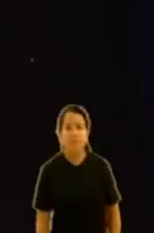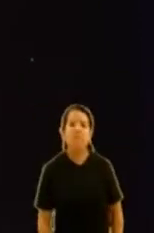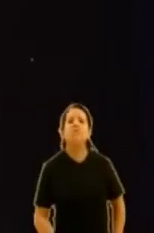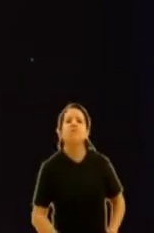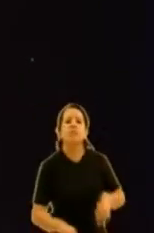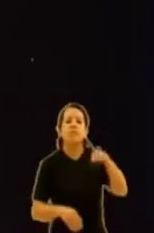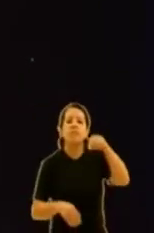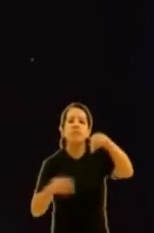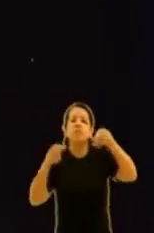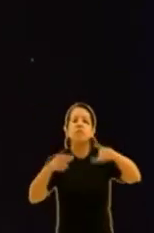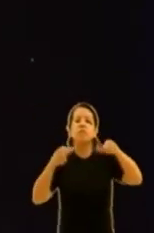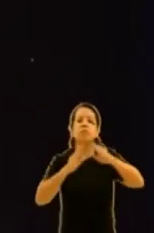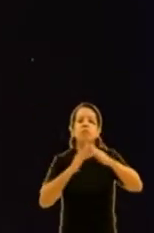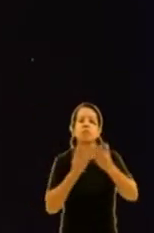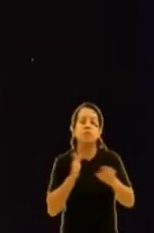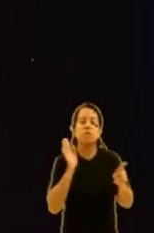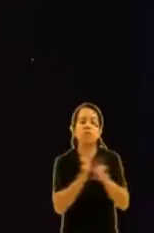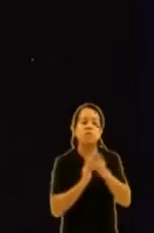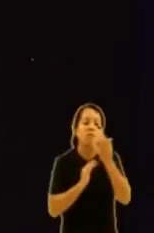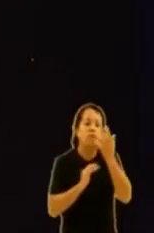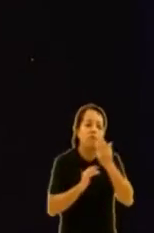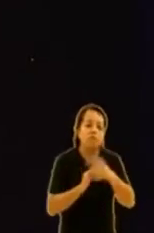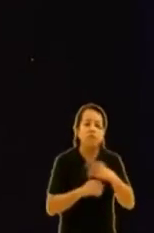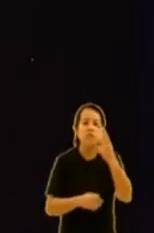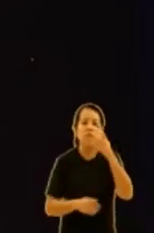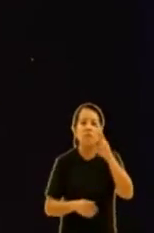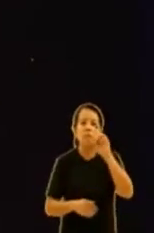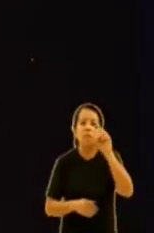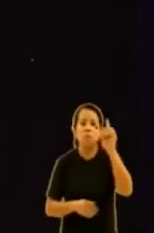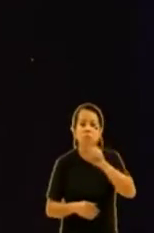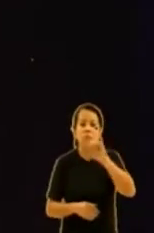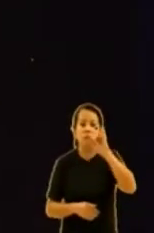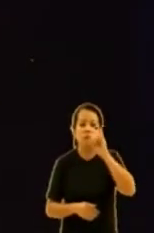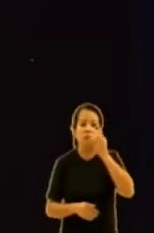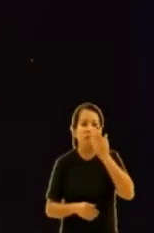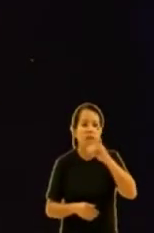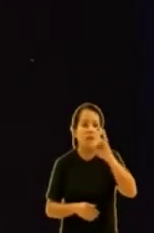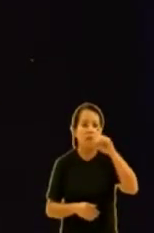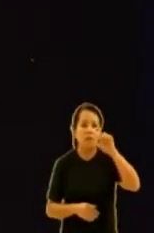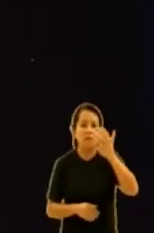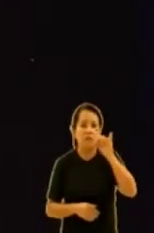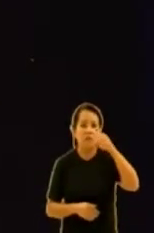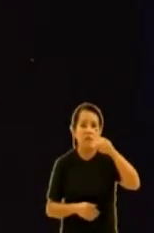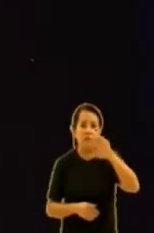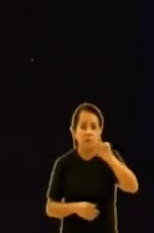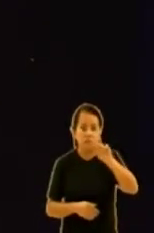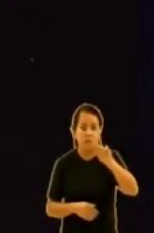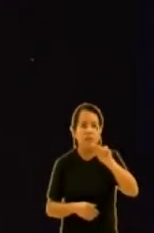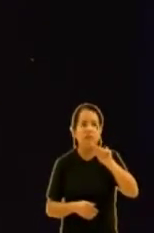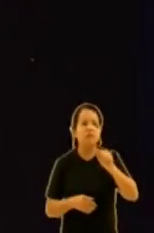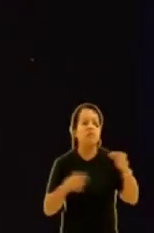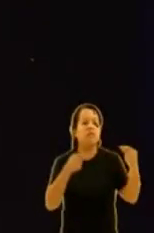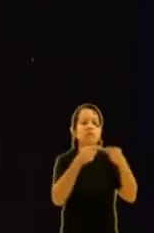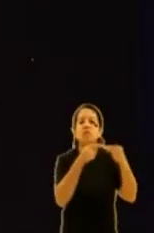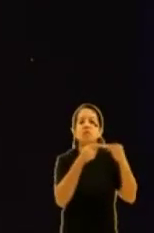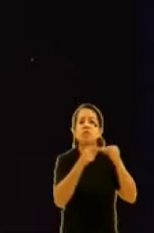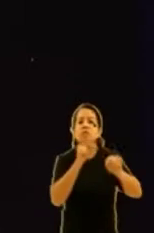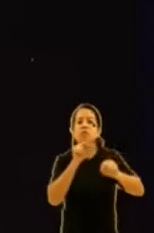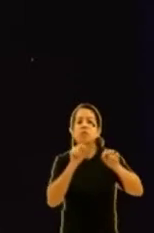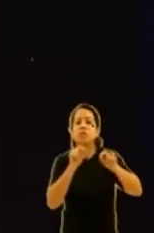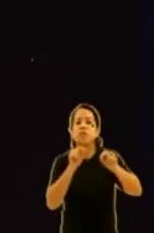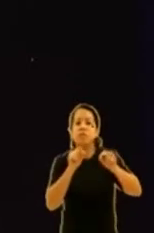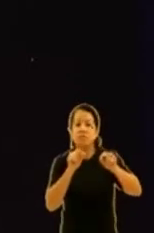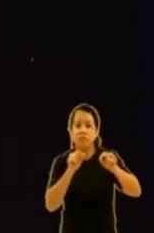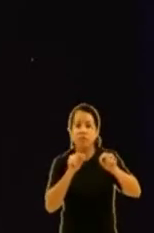são metodologias absolutamente adequadas, tanto do ponto de vista